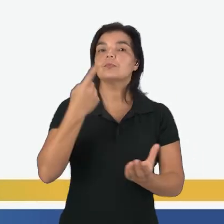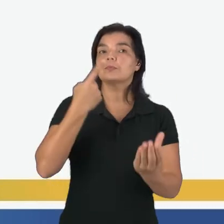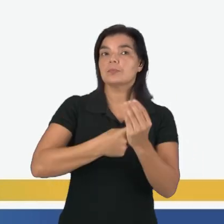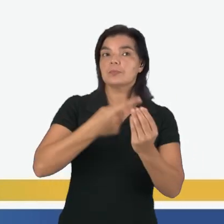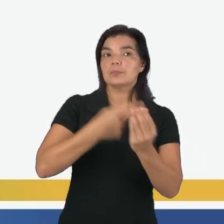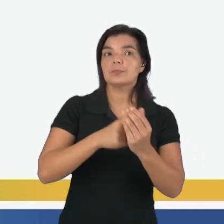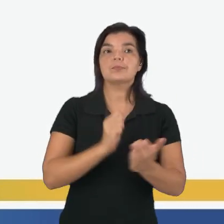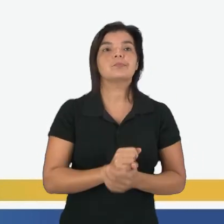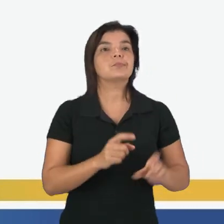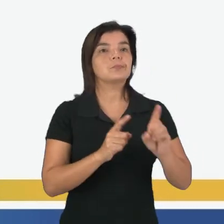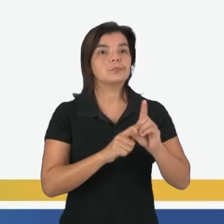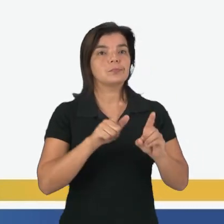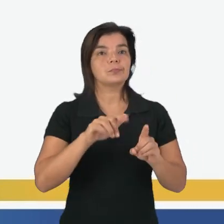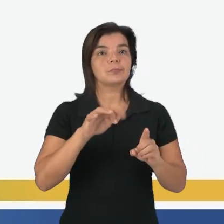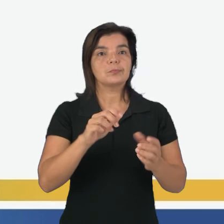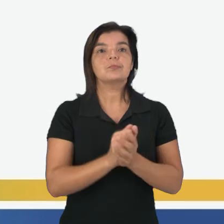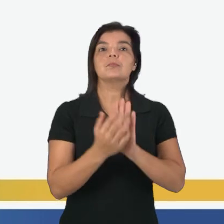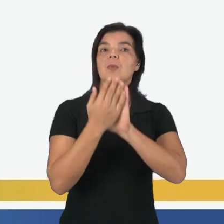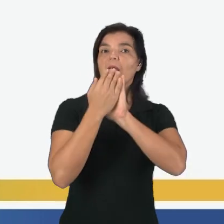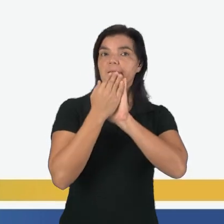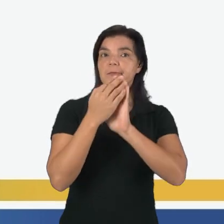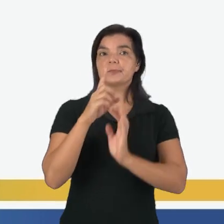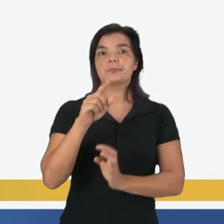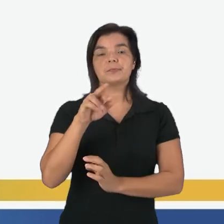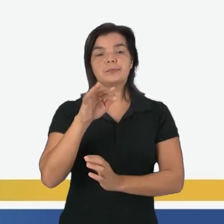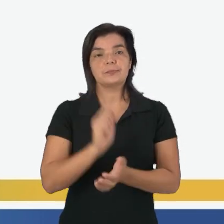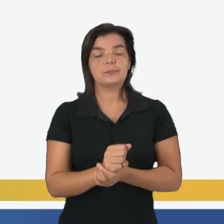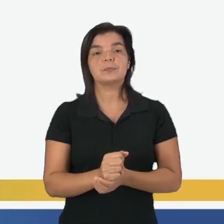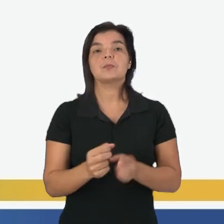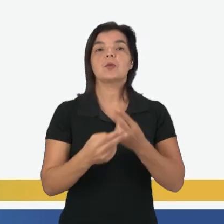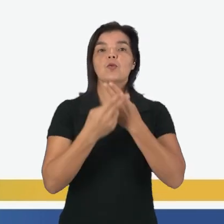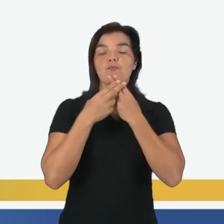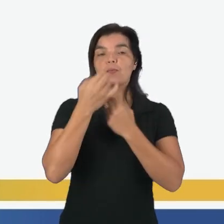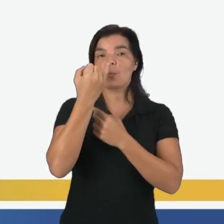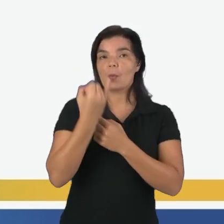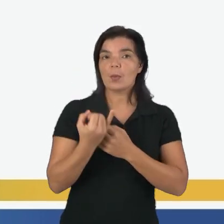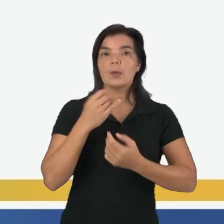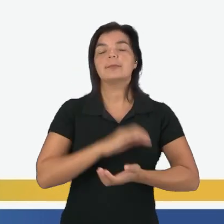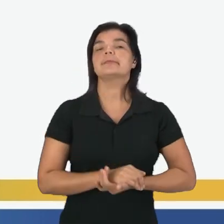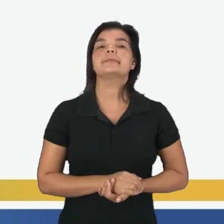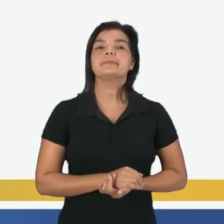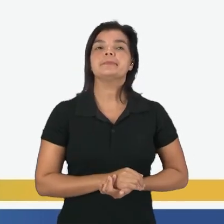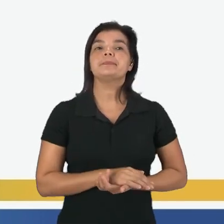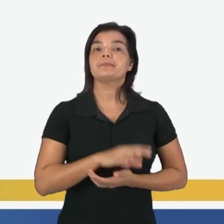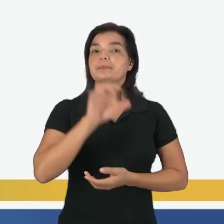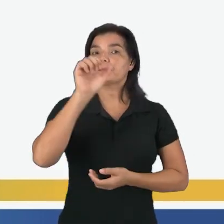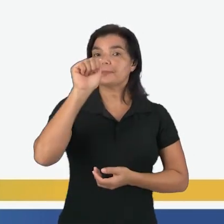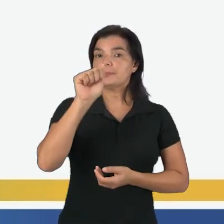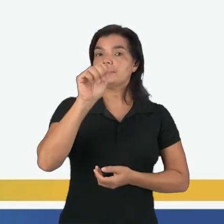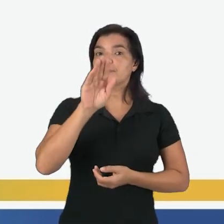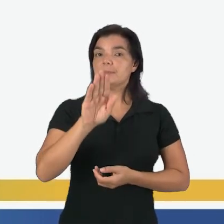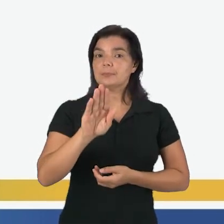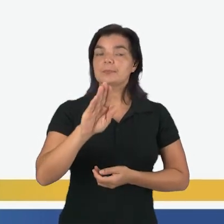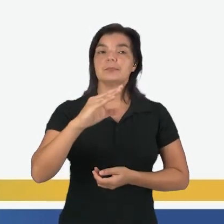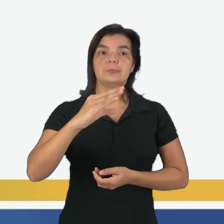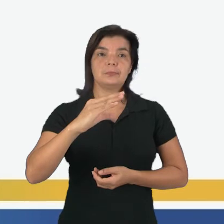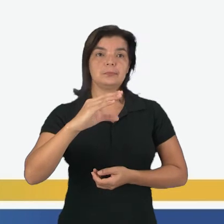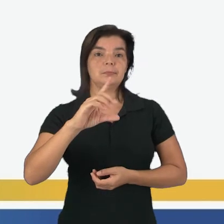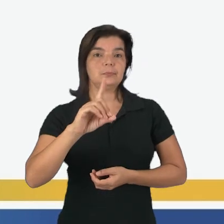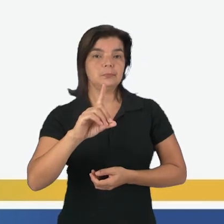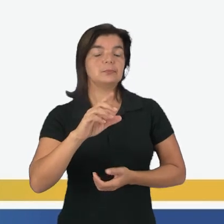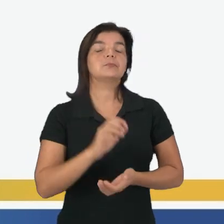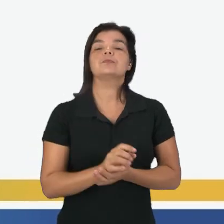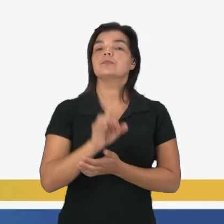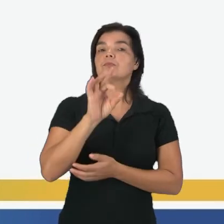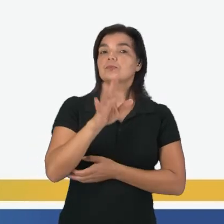D, light, hambúrguer, drink e dieta. Qual dessas opções traz